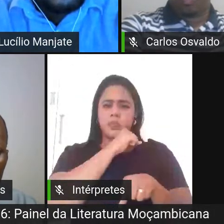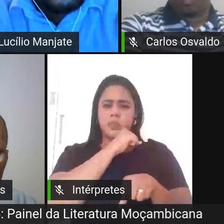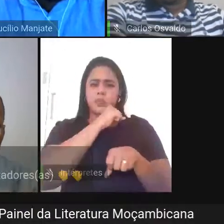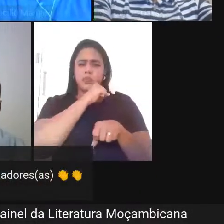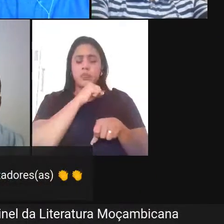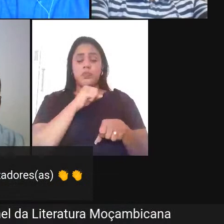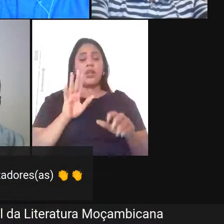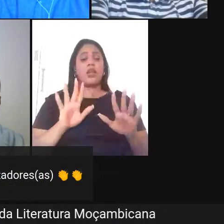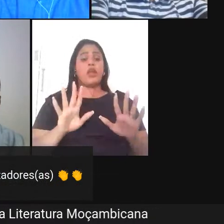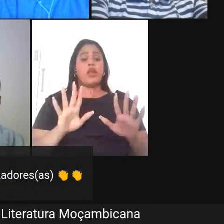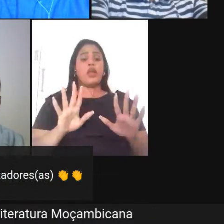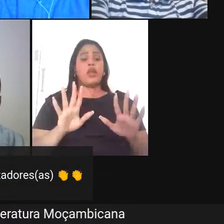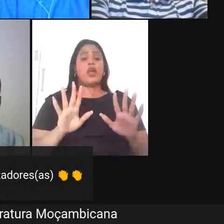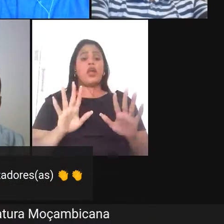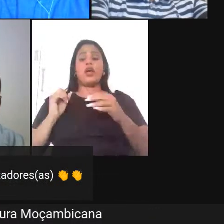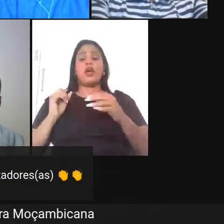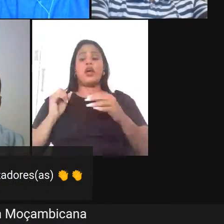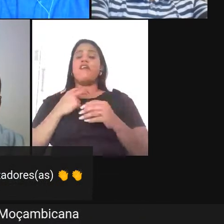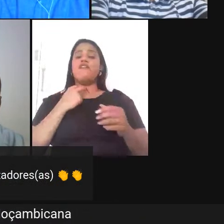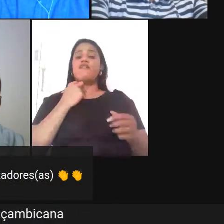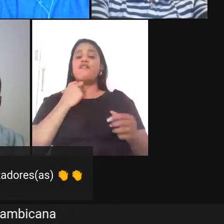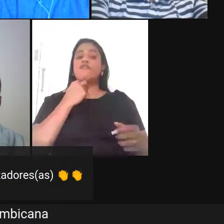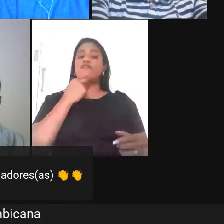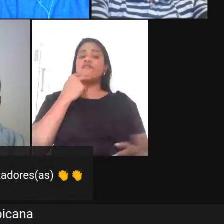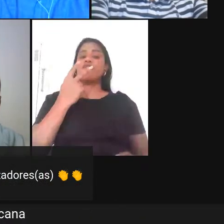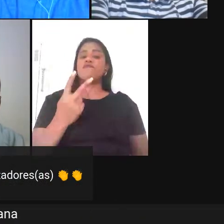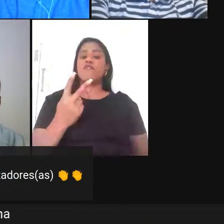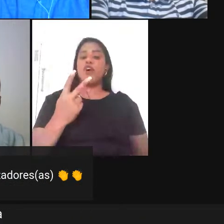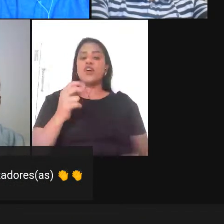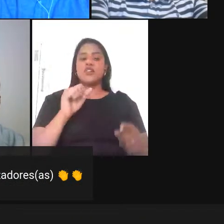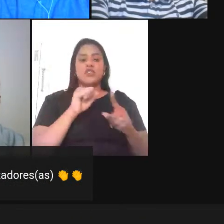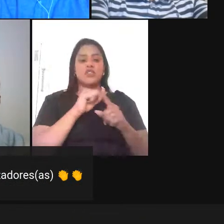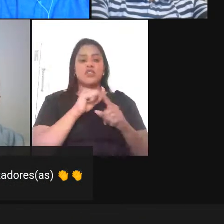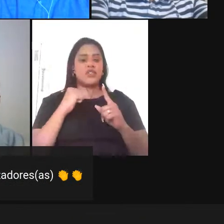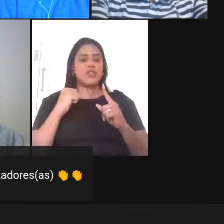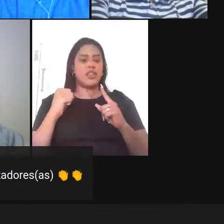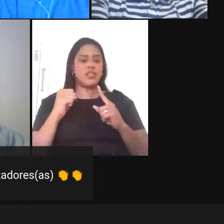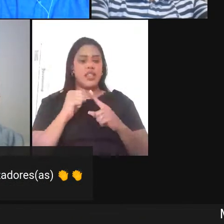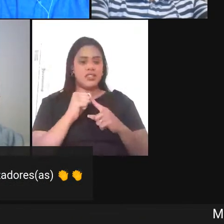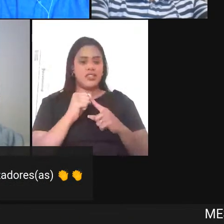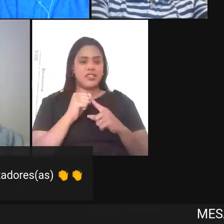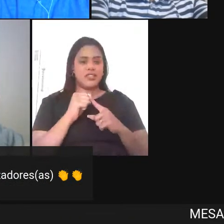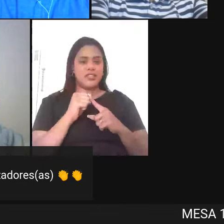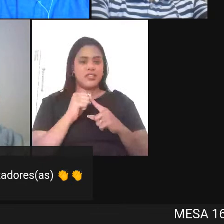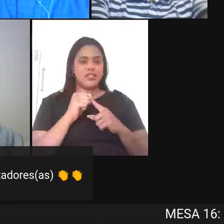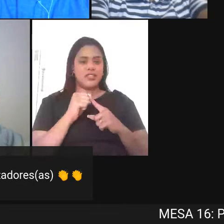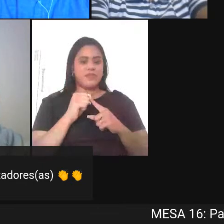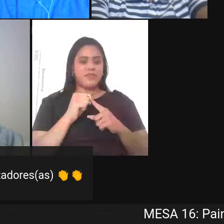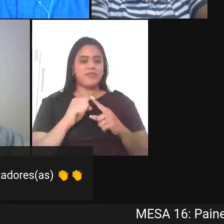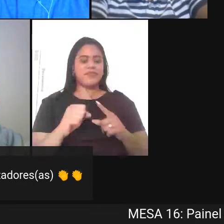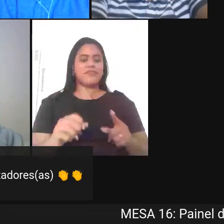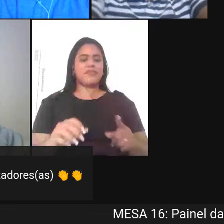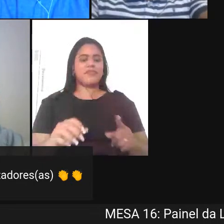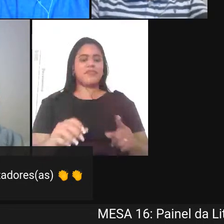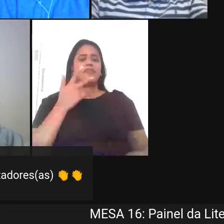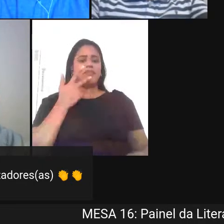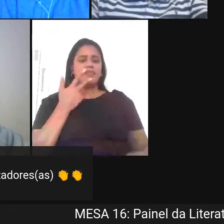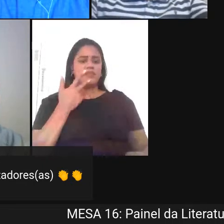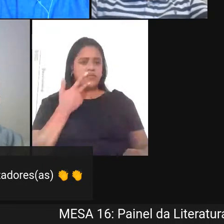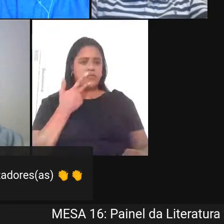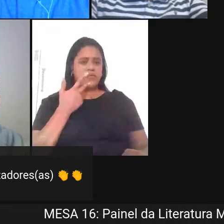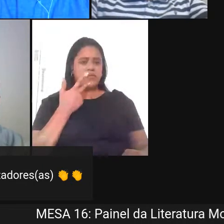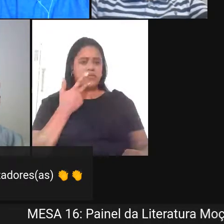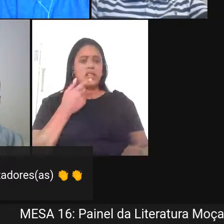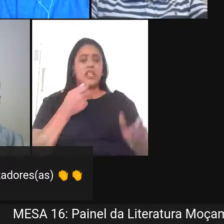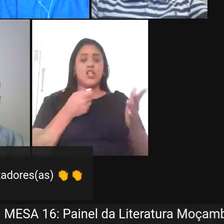O Knopfler dizia muito bem isso. O Knopfler dizia que o escritor tem de refletir o